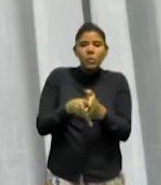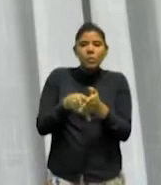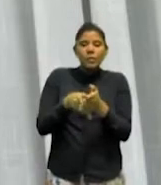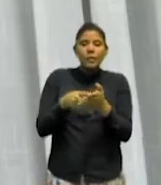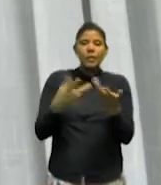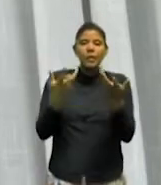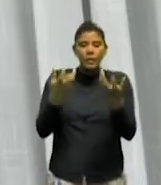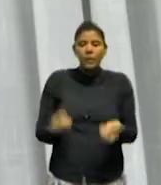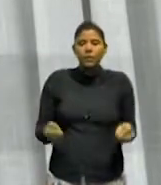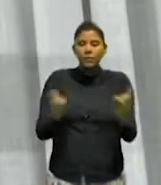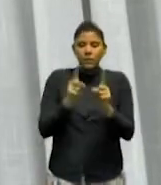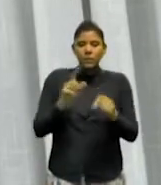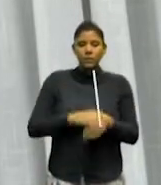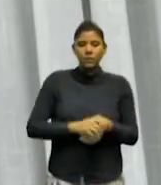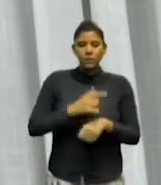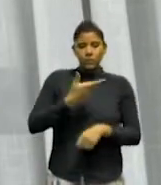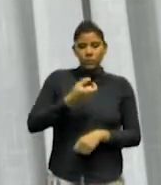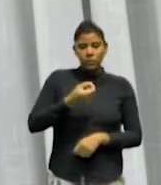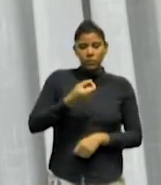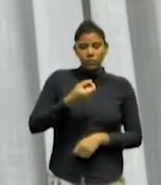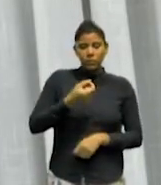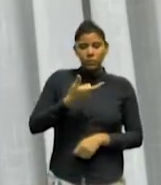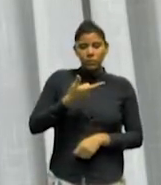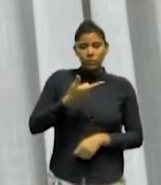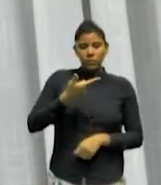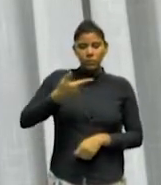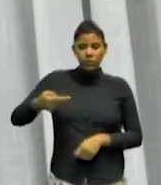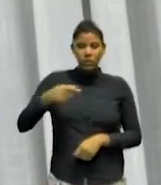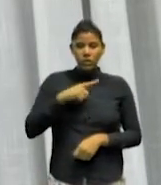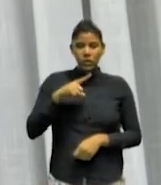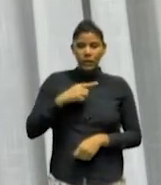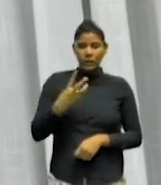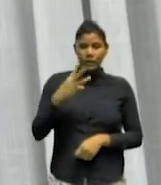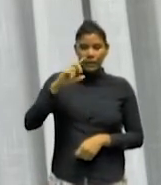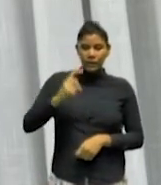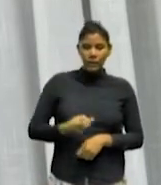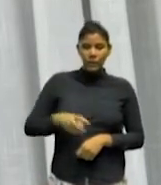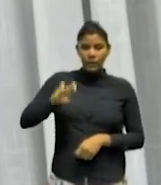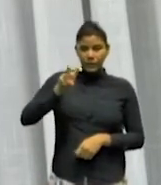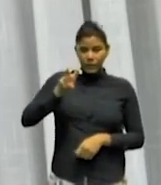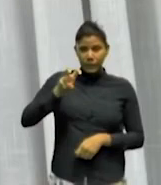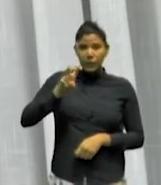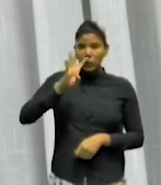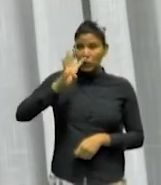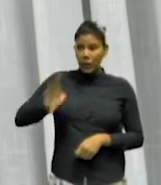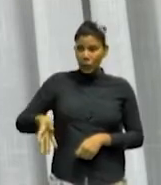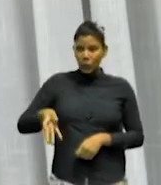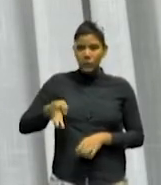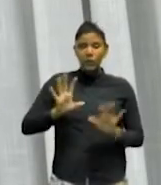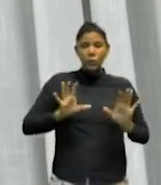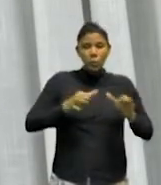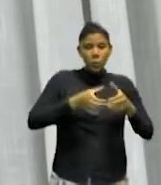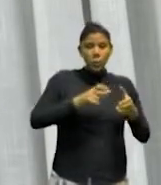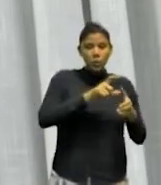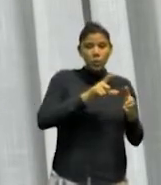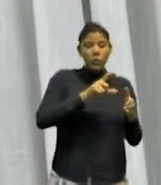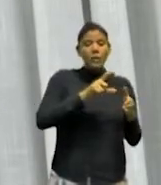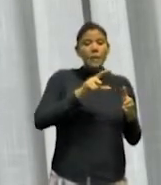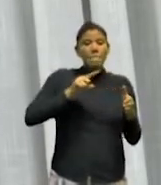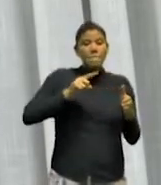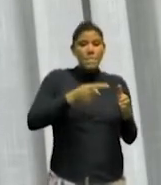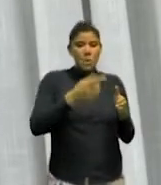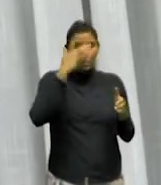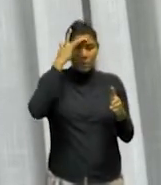em 2017, a gente tinha 3,5 denúncias a cada 1.000 colaboradores sendo feitas por mês. Já